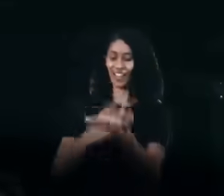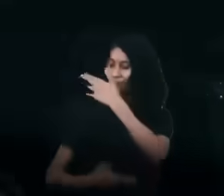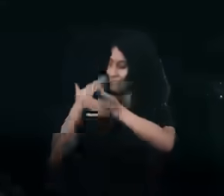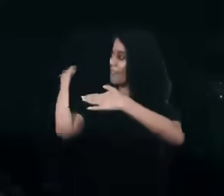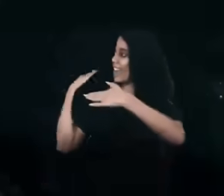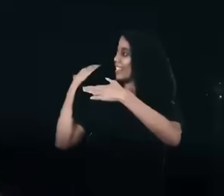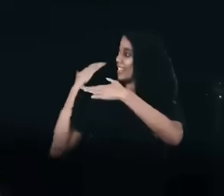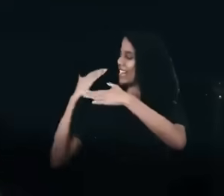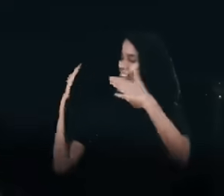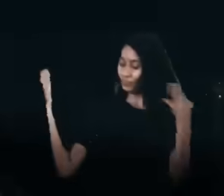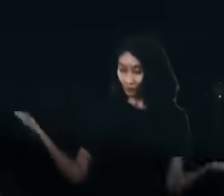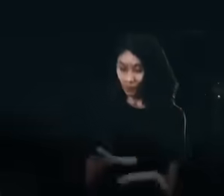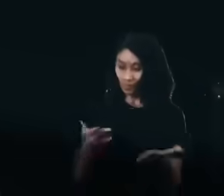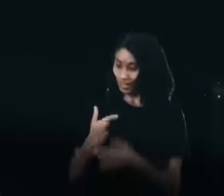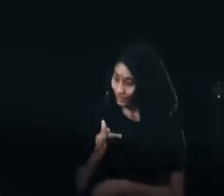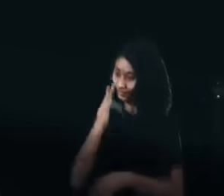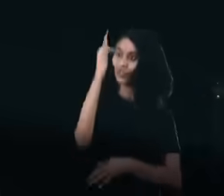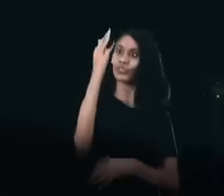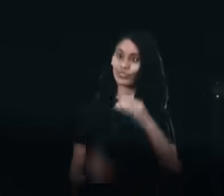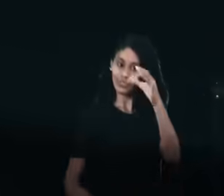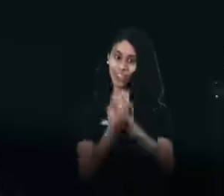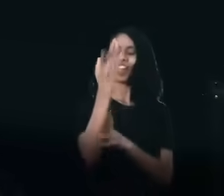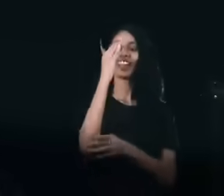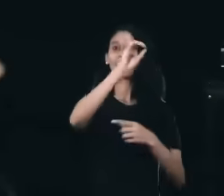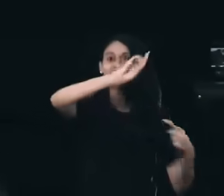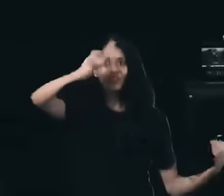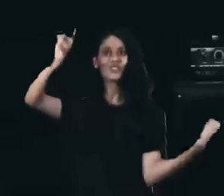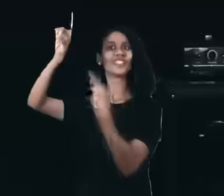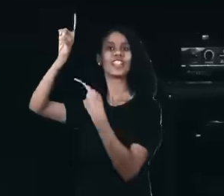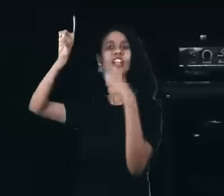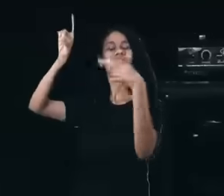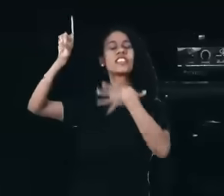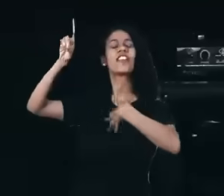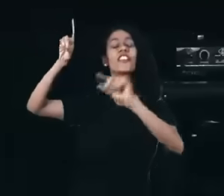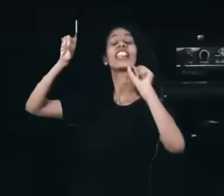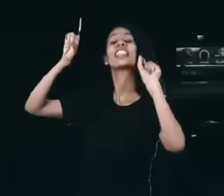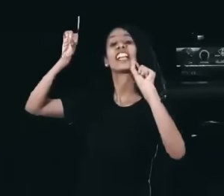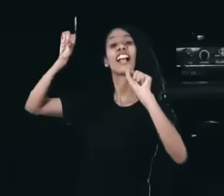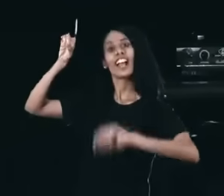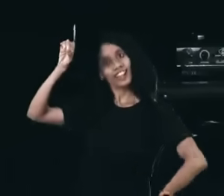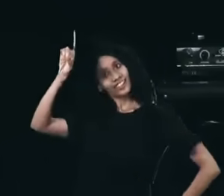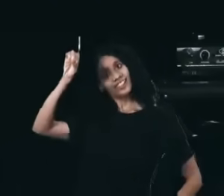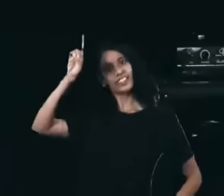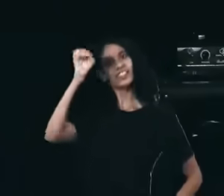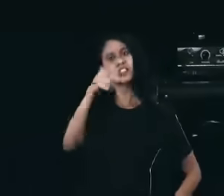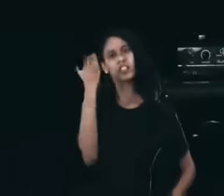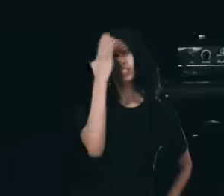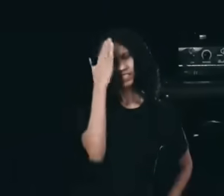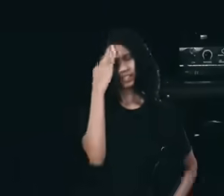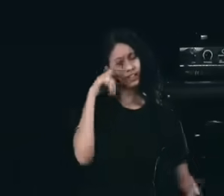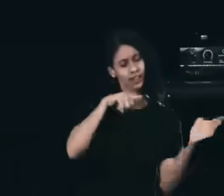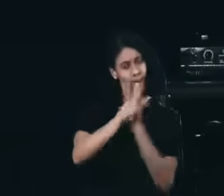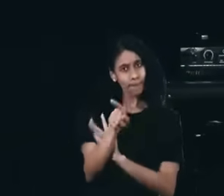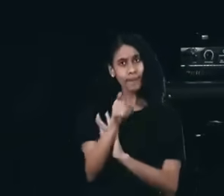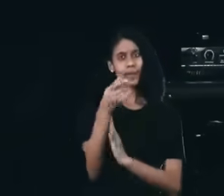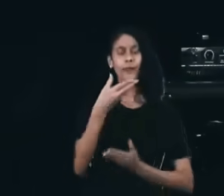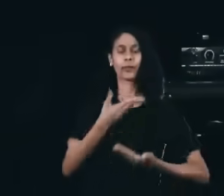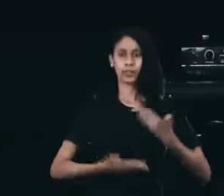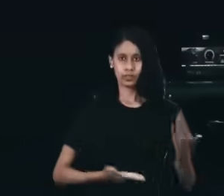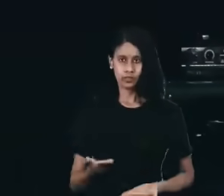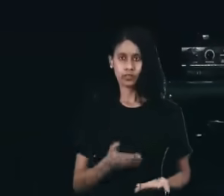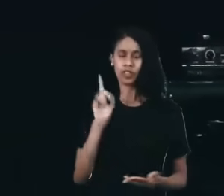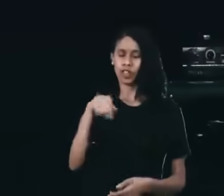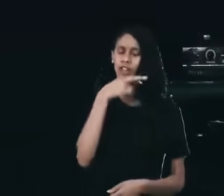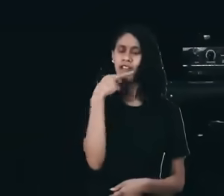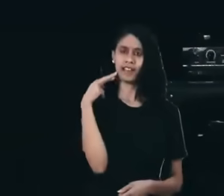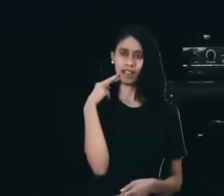presente, o futuro. De quem você é filha? Você entende que a pergunta de Eliezer a